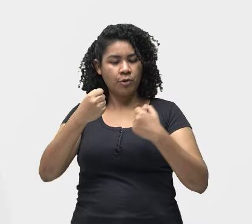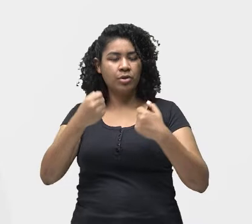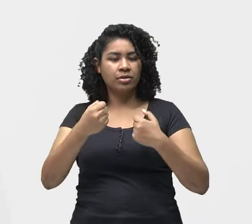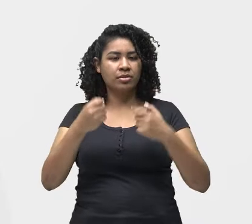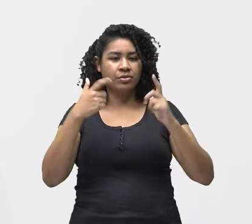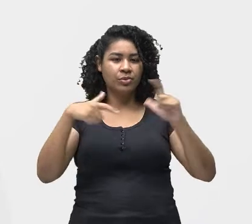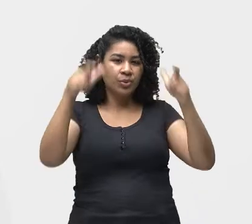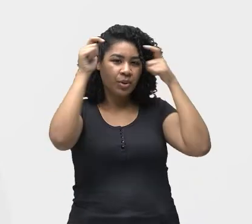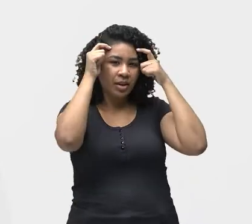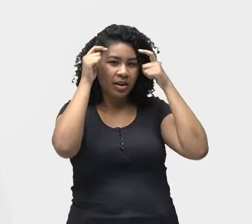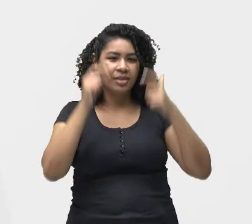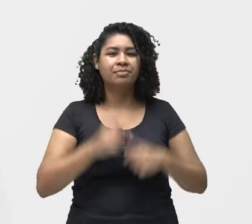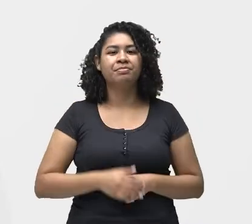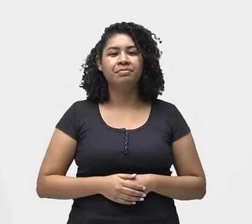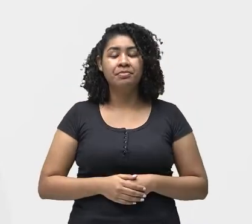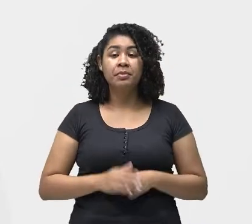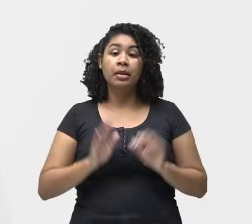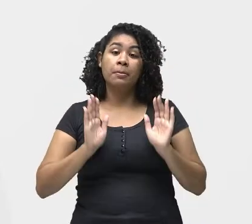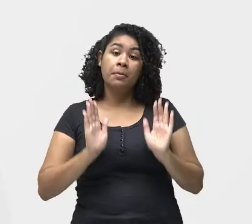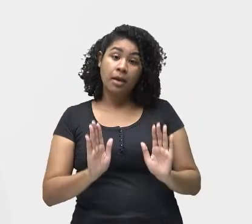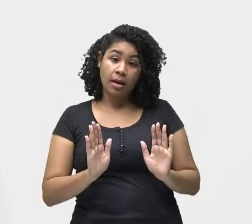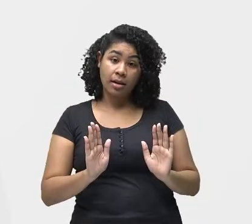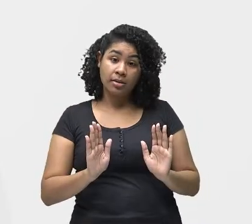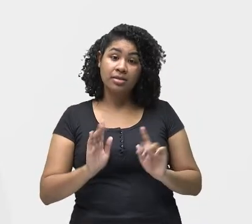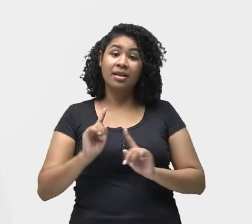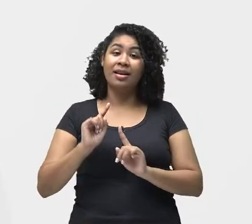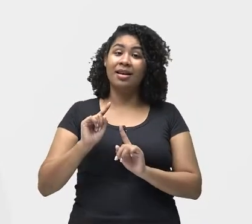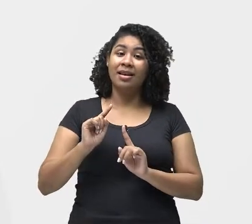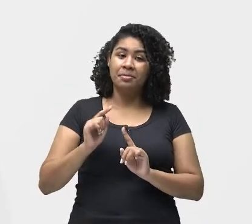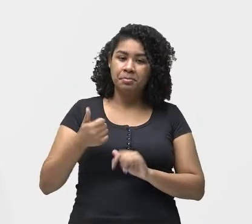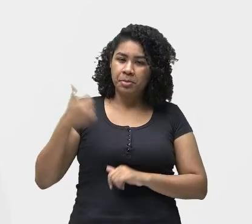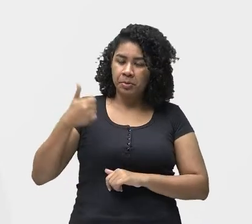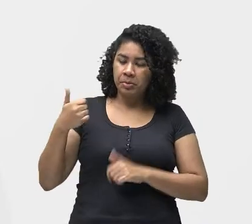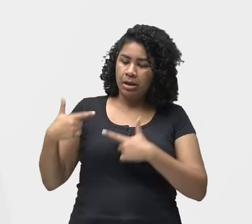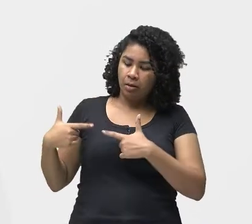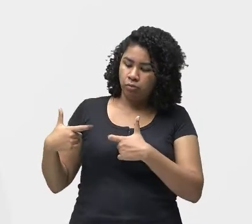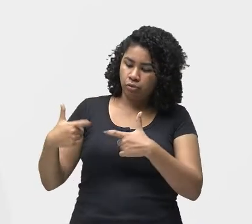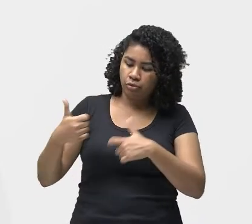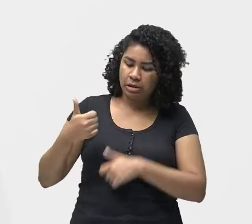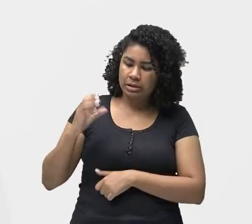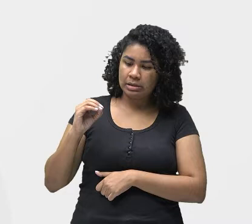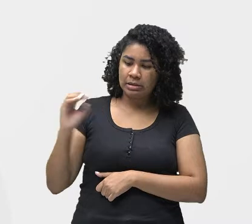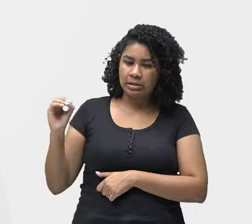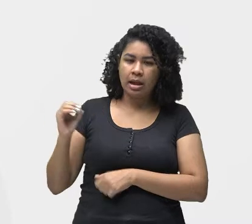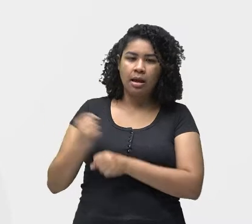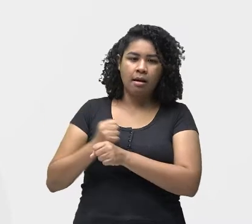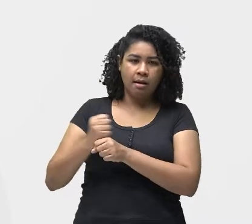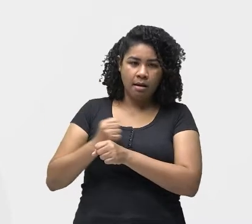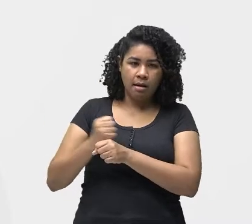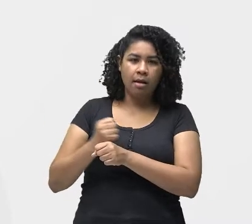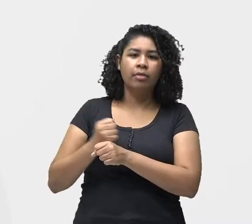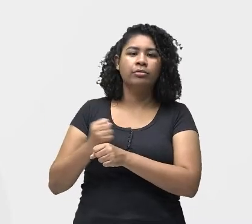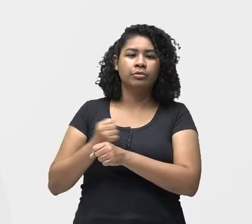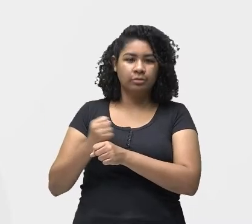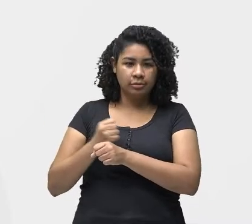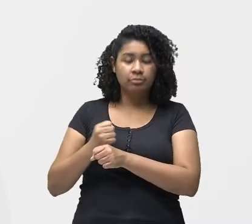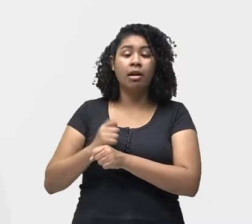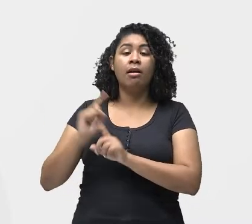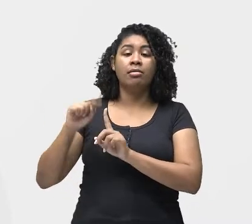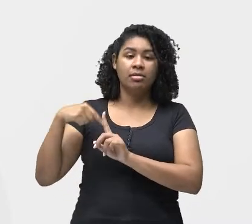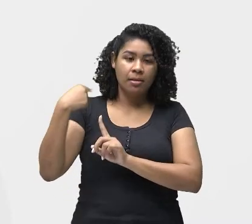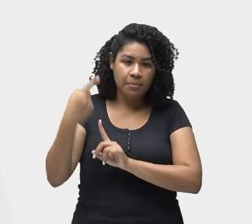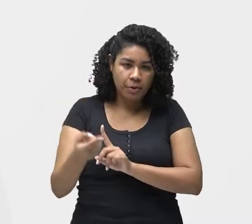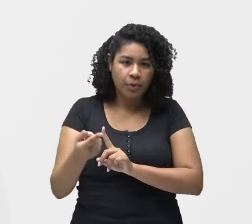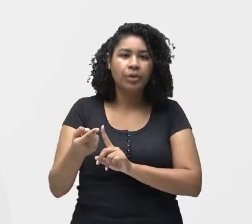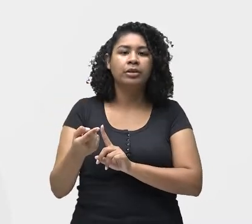real, mas apenas depois da Guerra dos 100 Anos, travada entre ambos